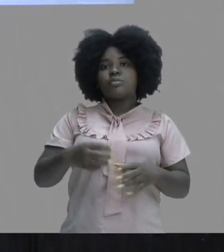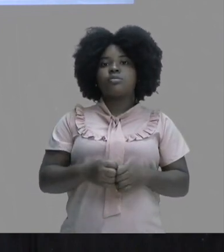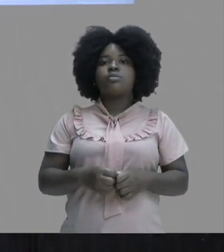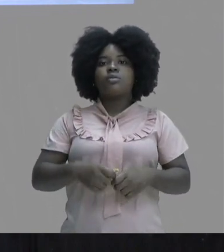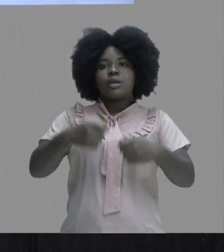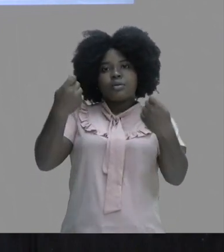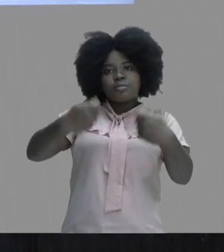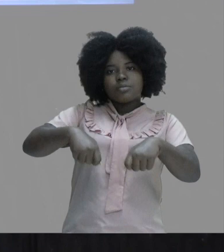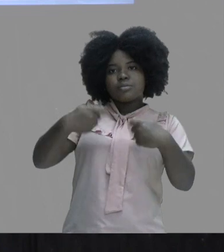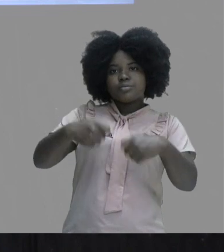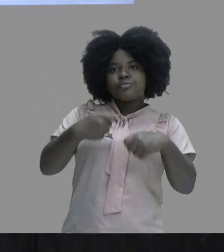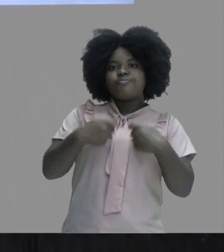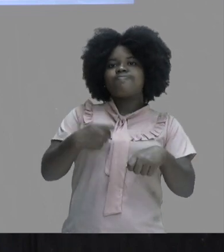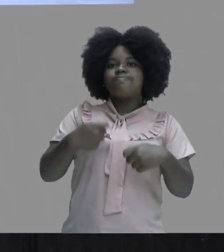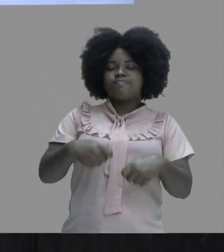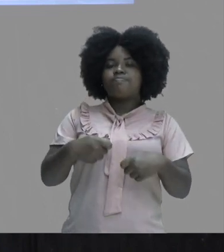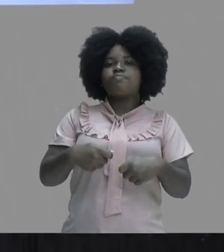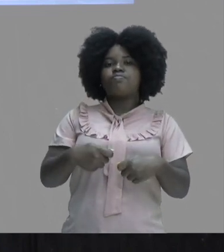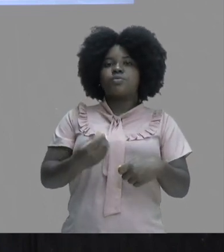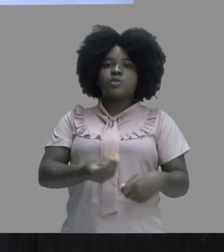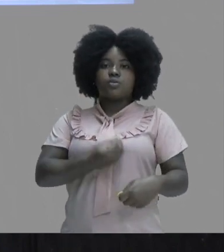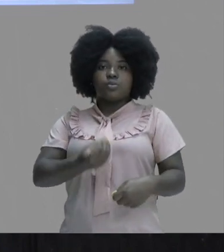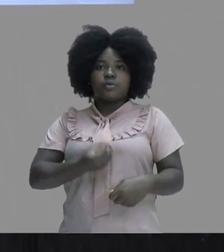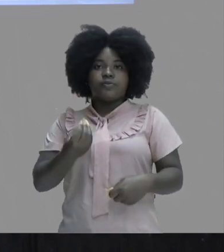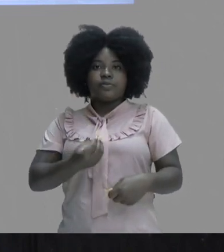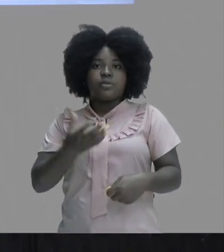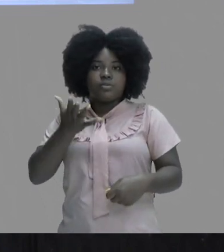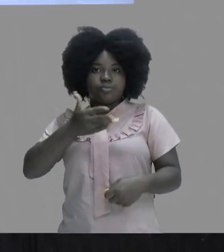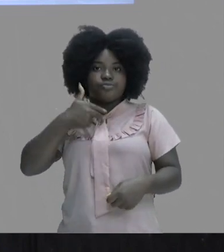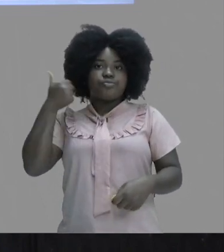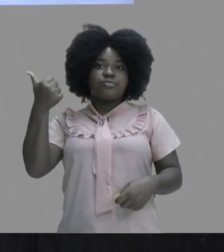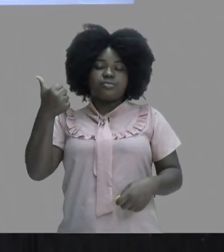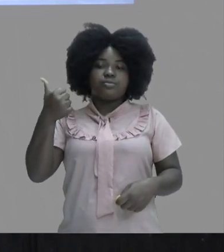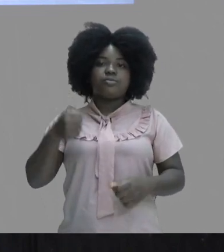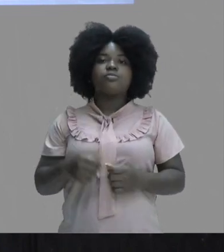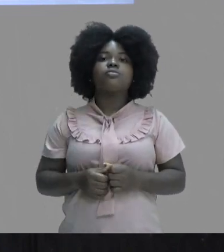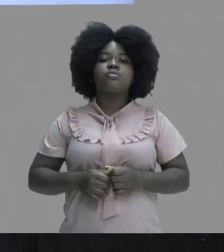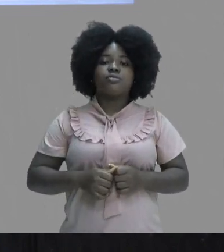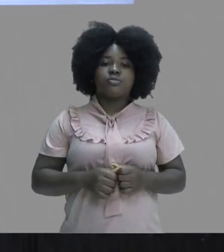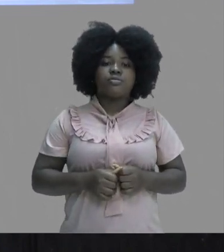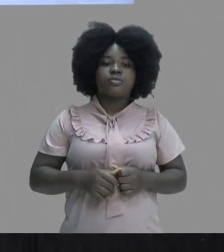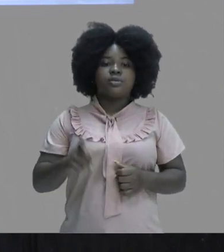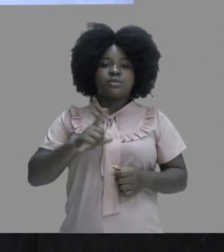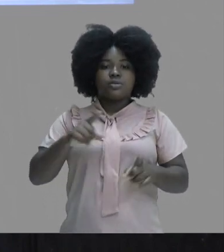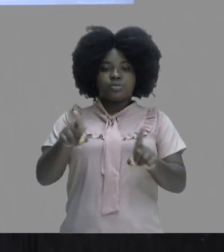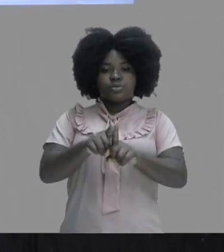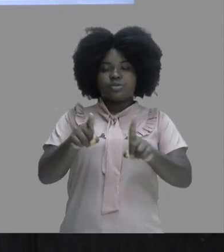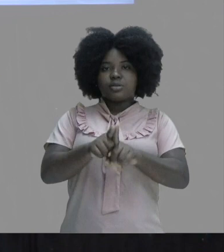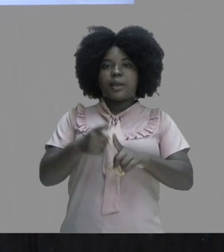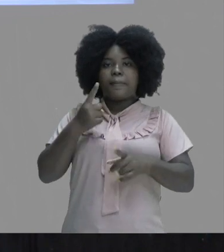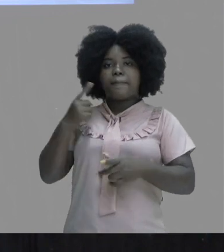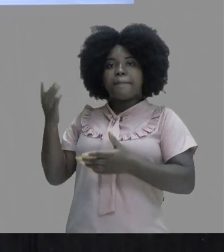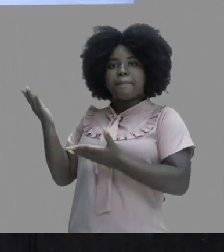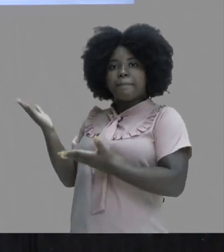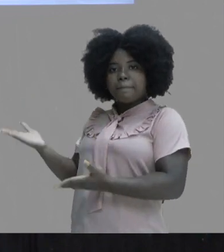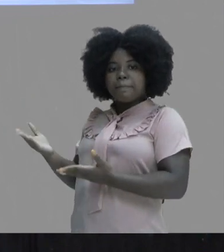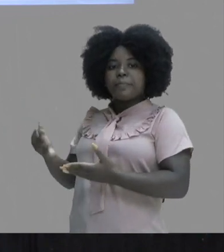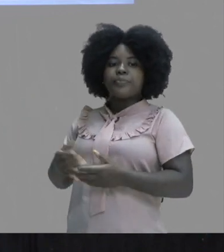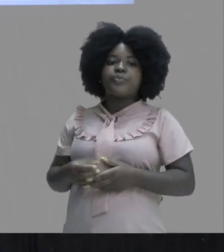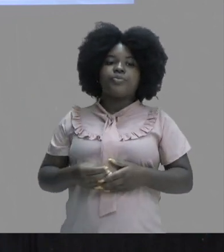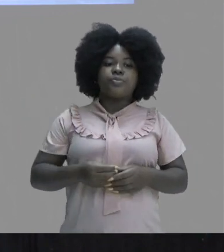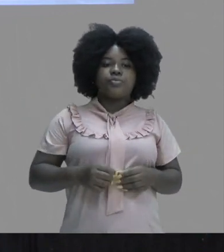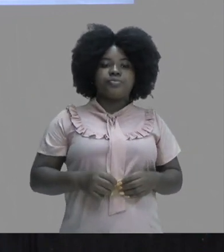básicas para ter uma vida digna. Fechado? Os direitos humanos são baseados no respeito à individualidade e à